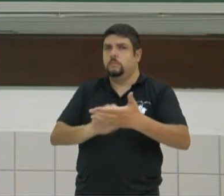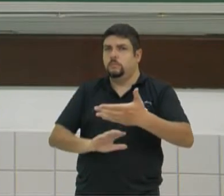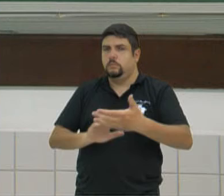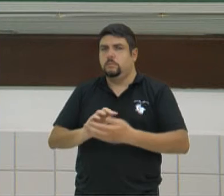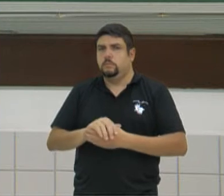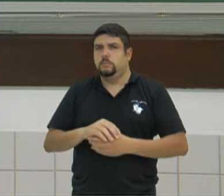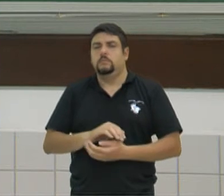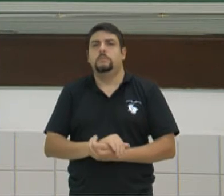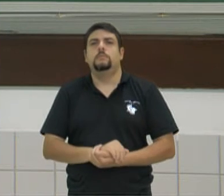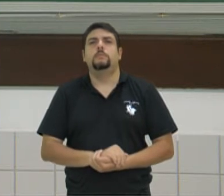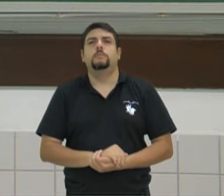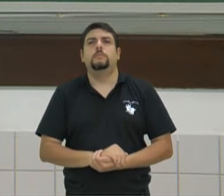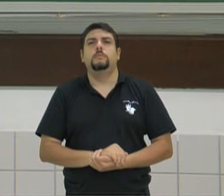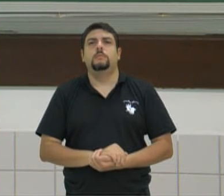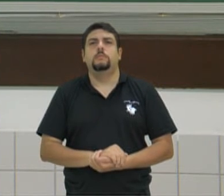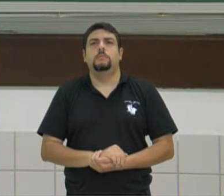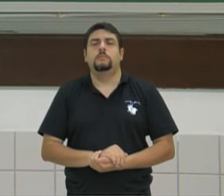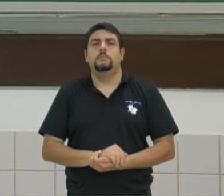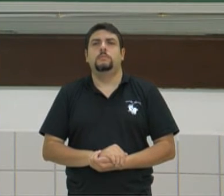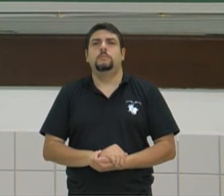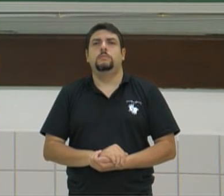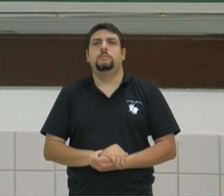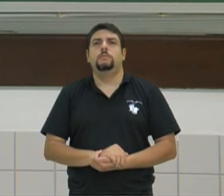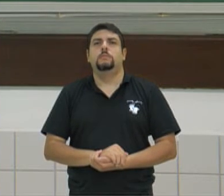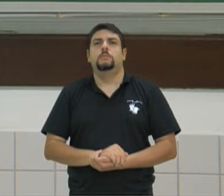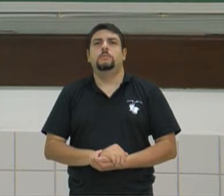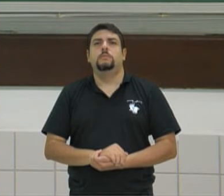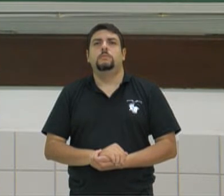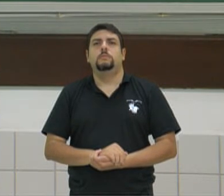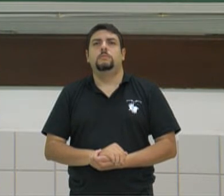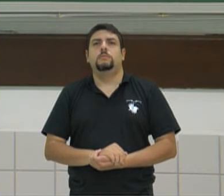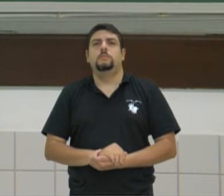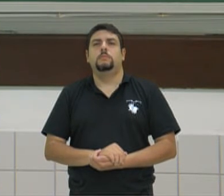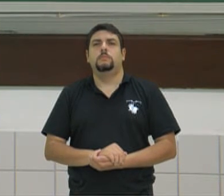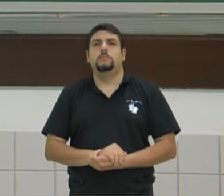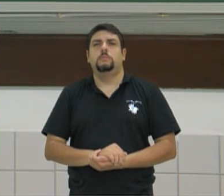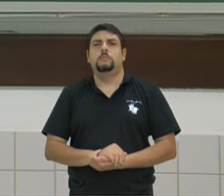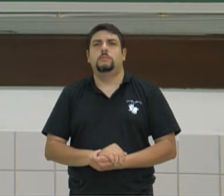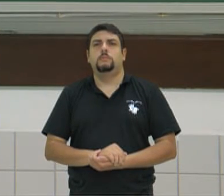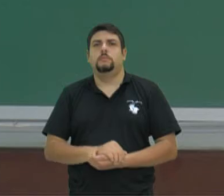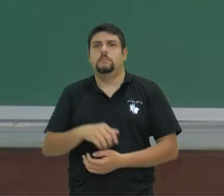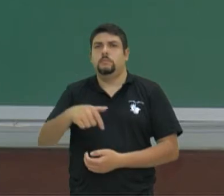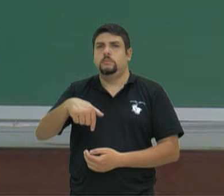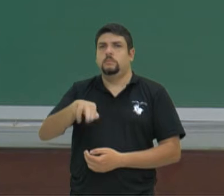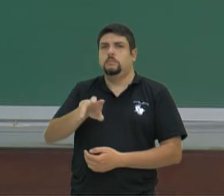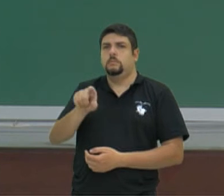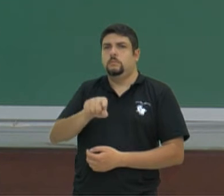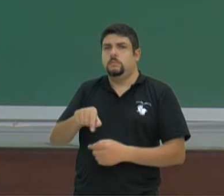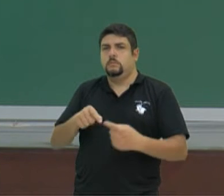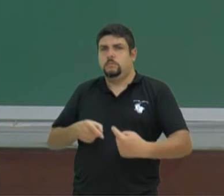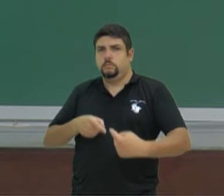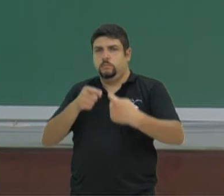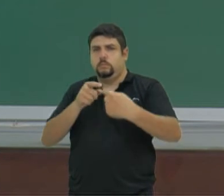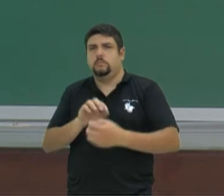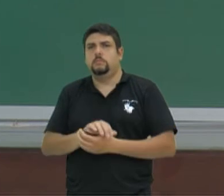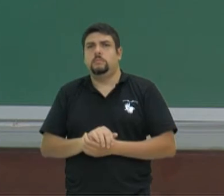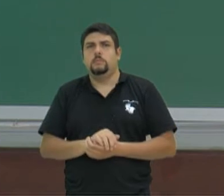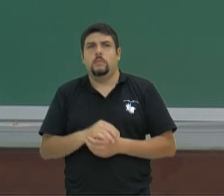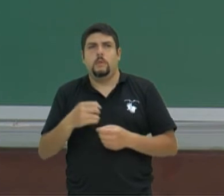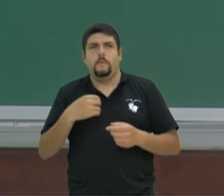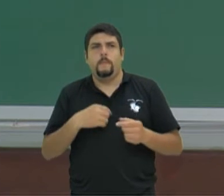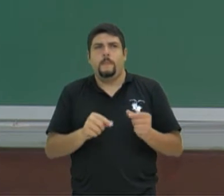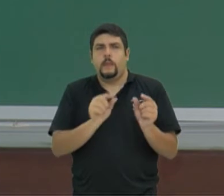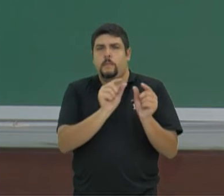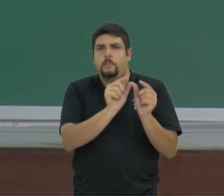nós nessa retomada que nós estamos fazendo. O quiz. Olha só. No rol de dados abaixo, a alternativa que